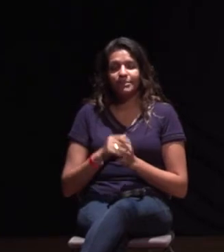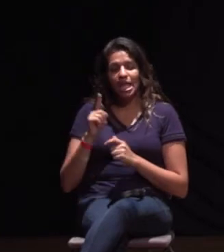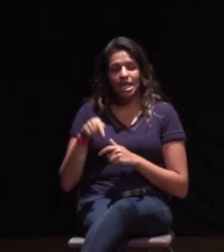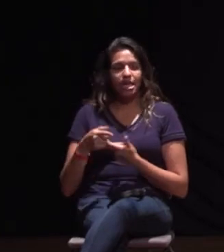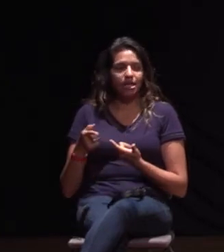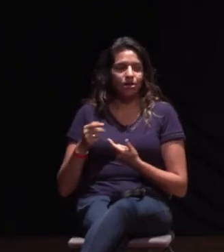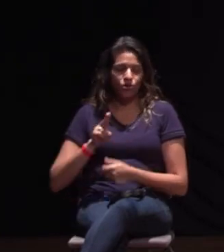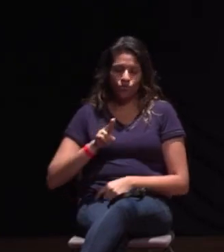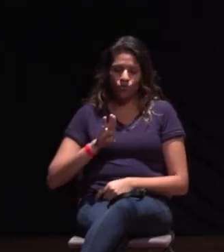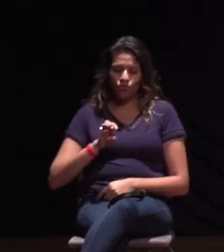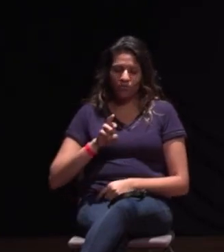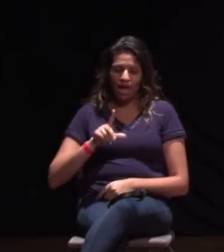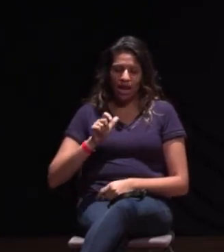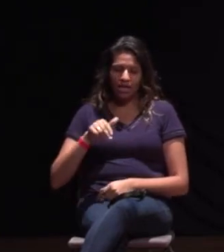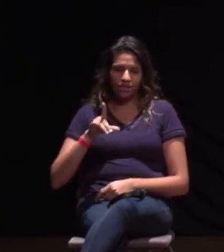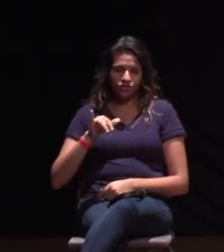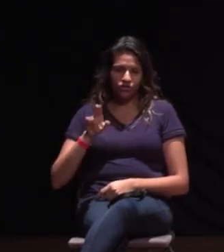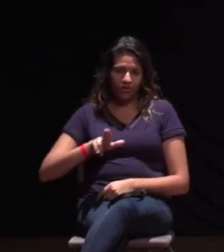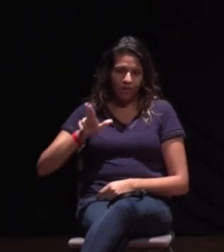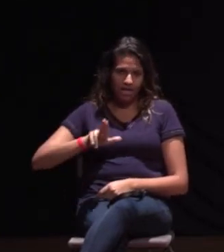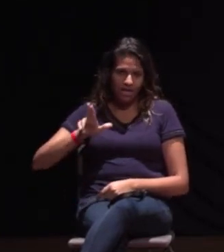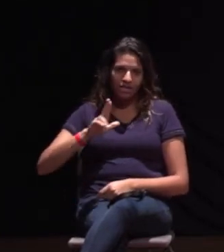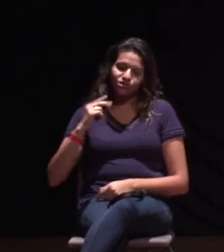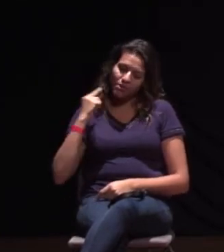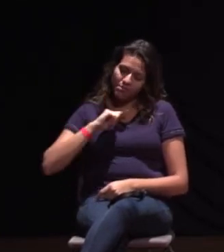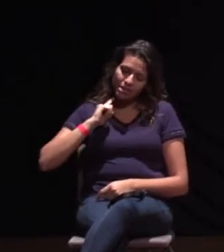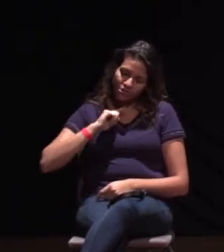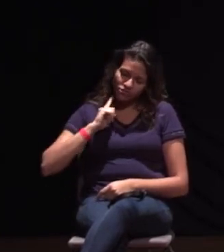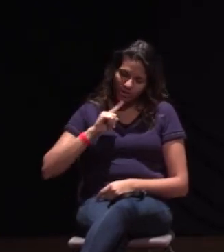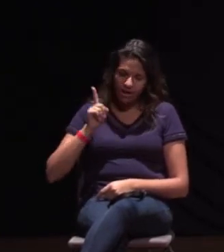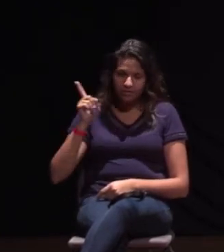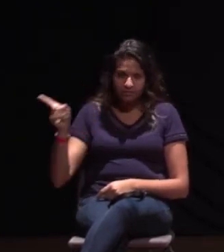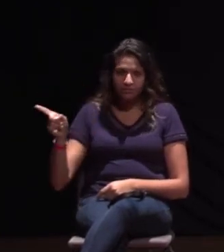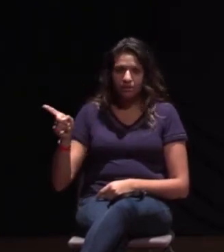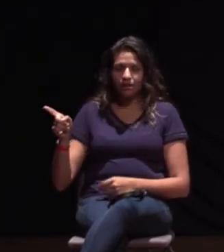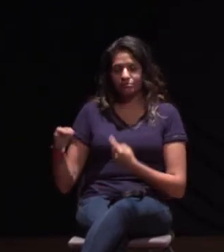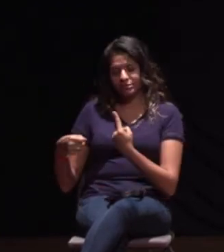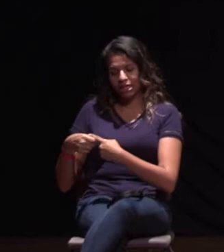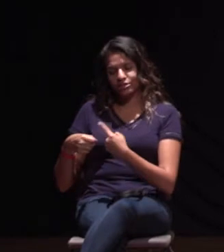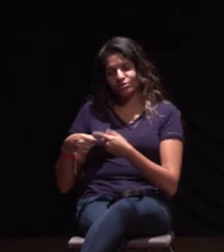em Uberlândia, Minas Gerais, e essas questões me chegam muito através dos alunos.